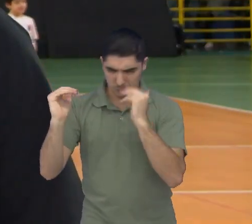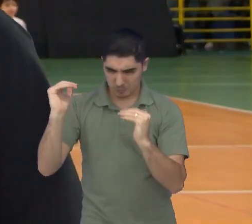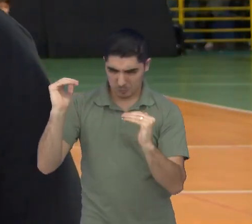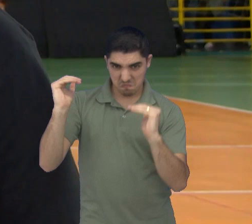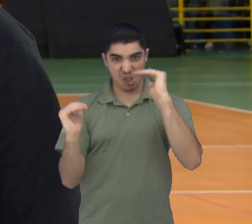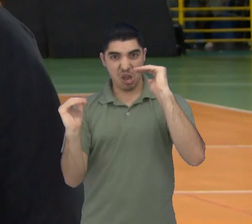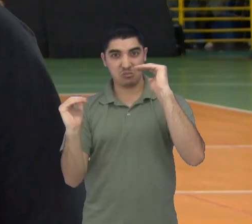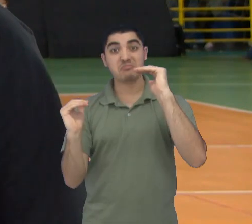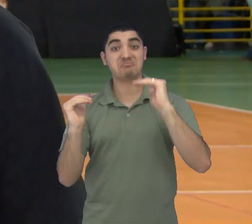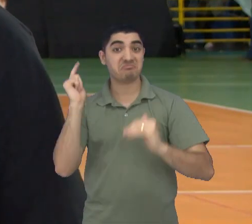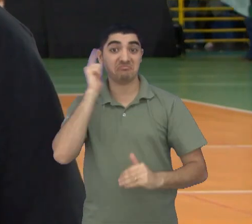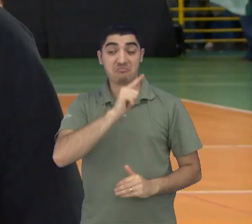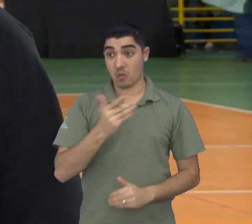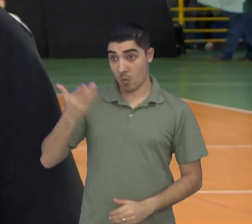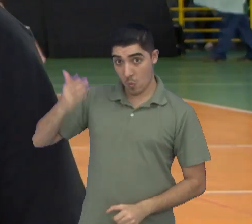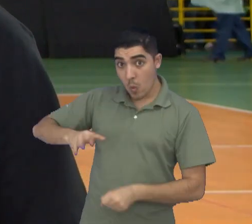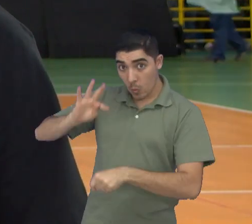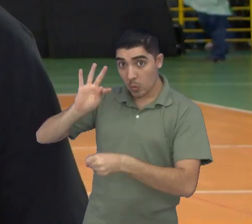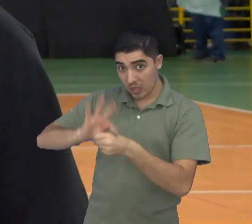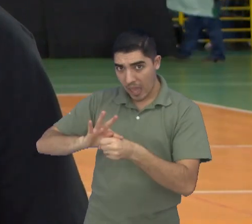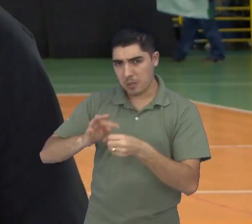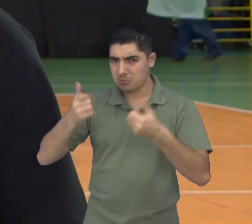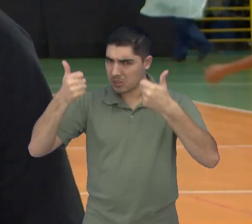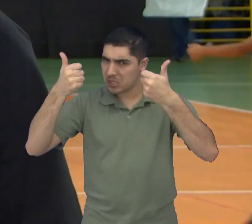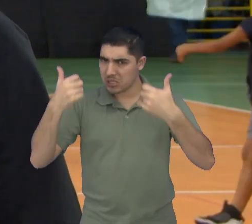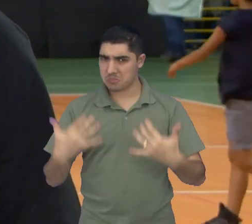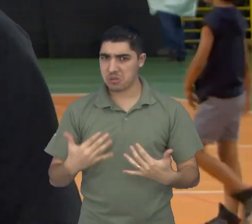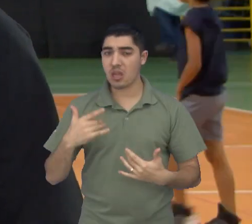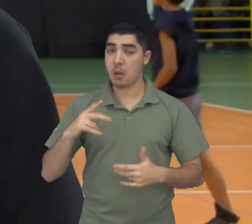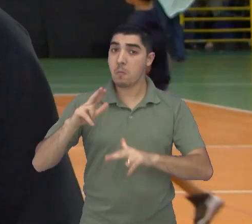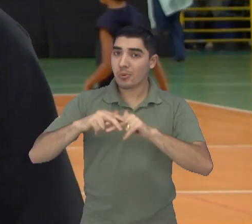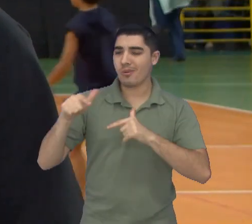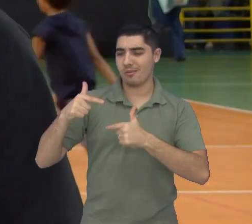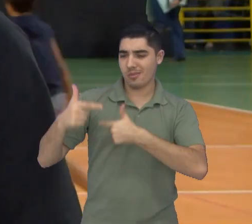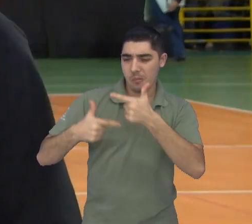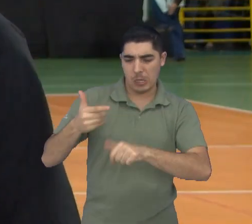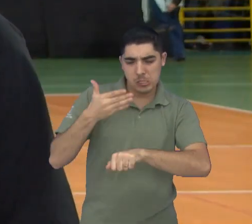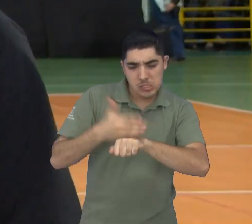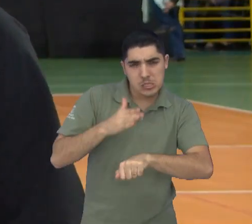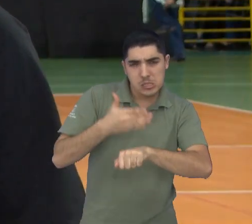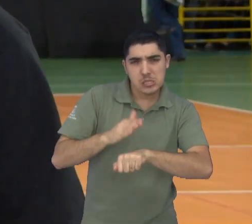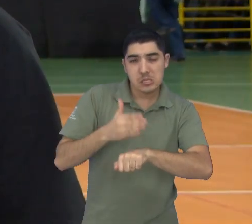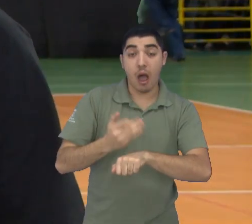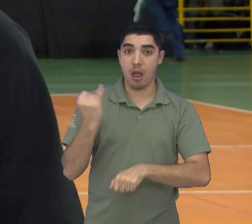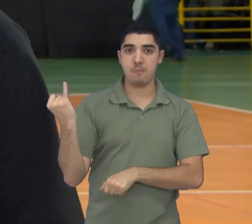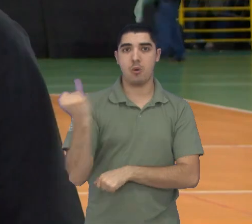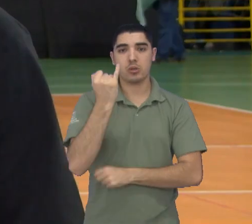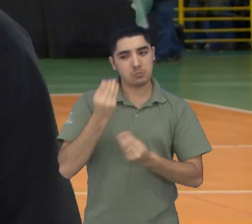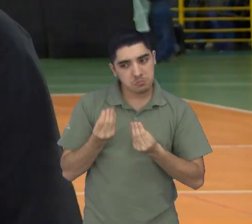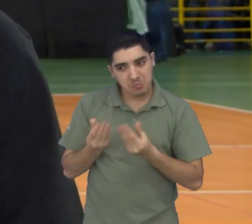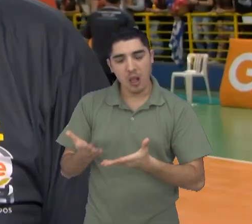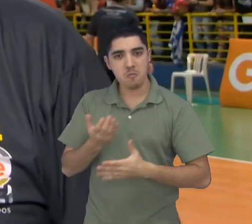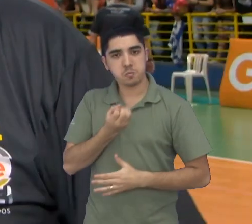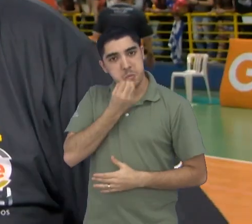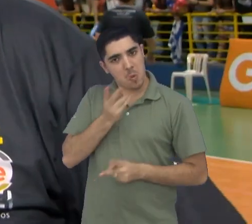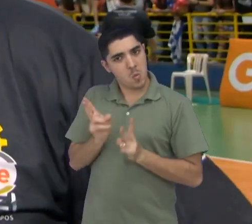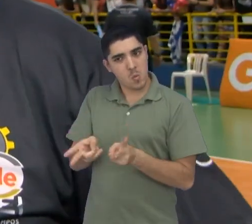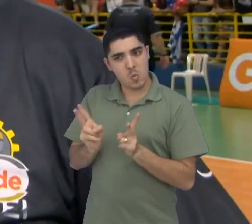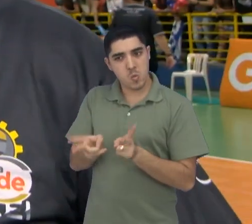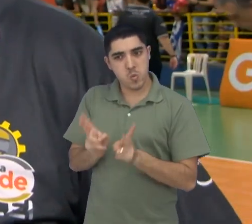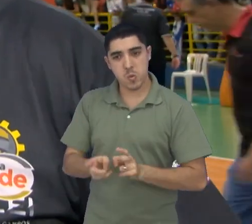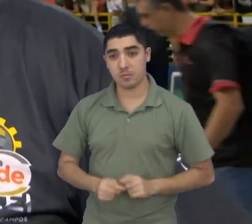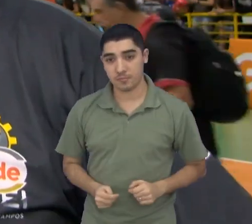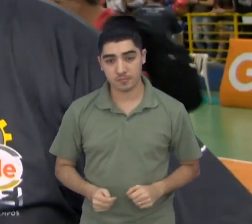técnico Schwank, isso é fruto do trabalho que é realizado nos treinos e dá moral para o time na sequência da Superliga. A gente